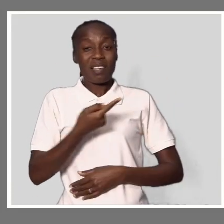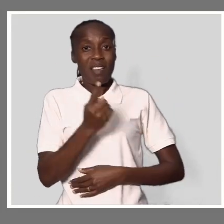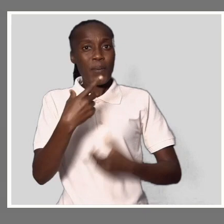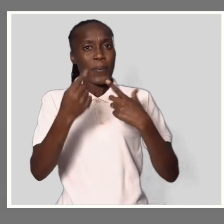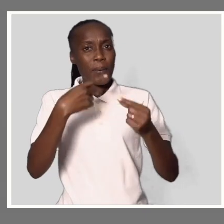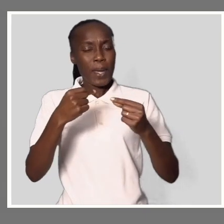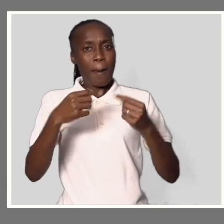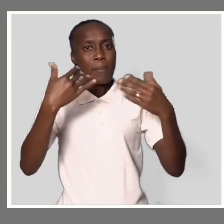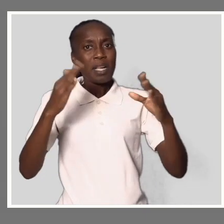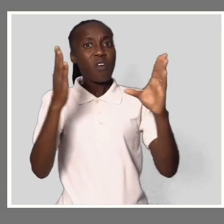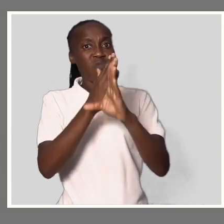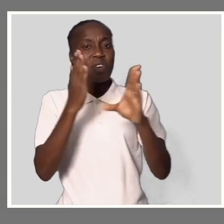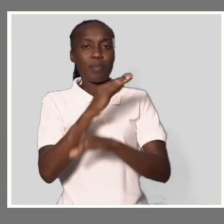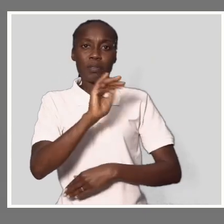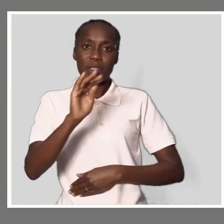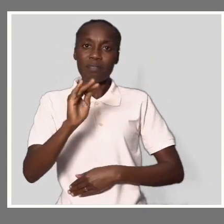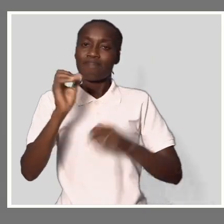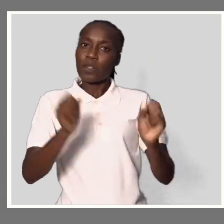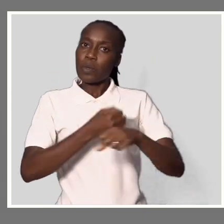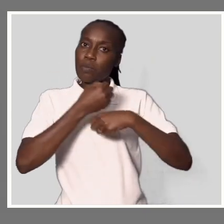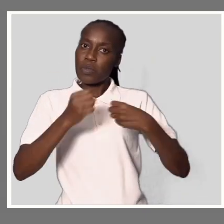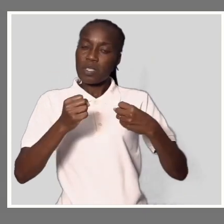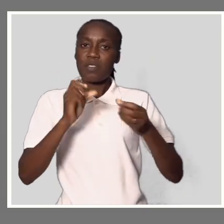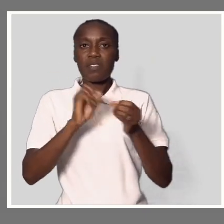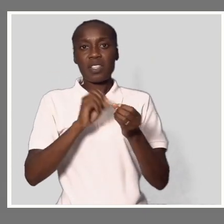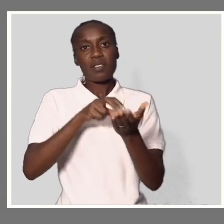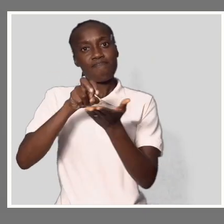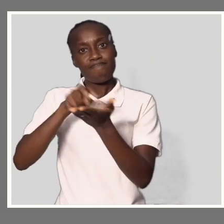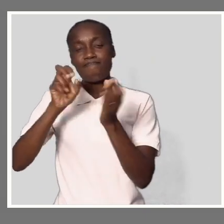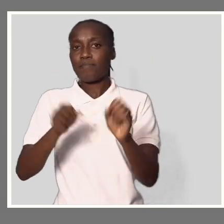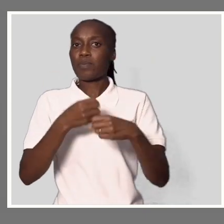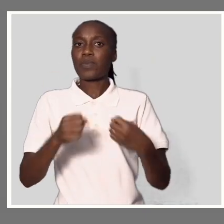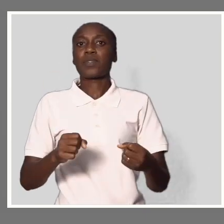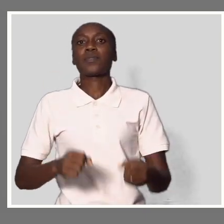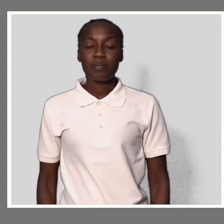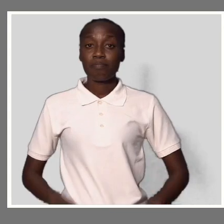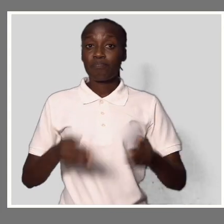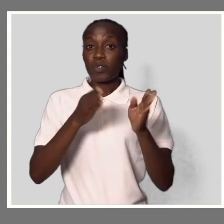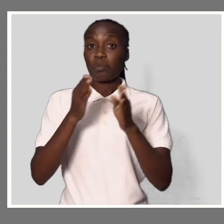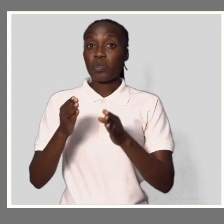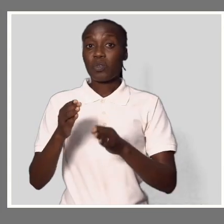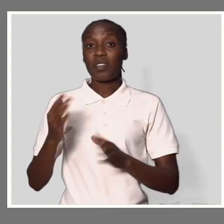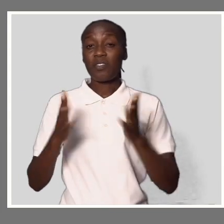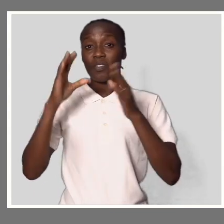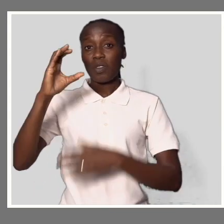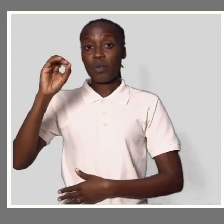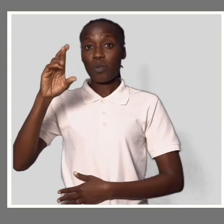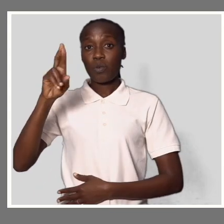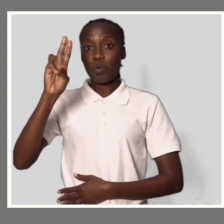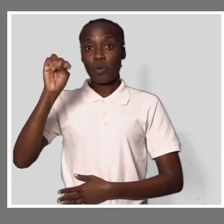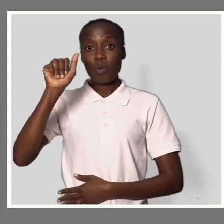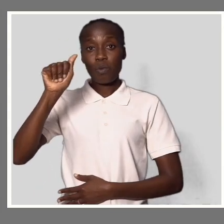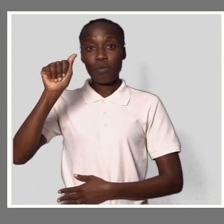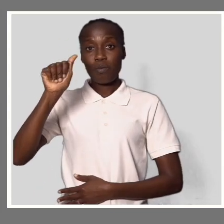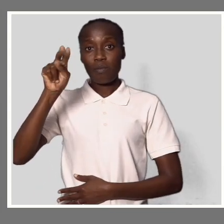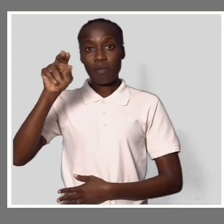perto. Temos apelado a não brincar em longe, mas não é fácil controlá-las. Moradores de Curumana deixam